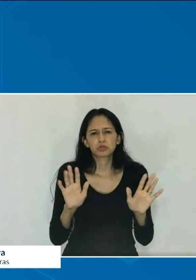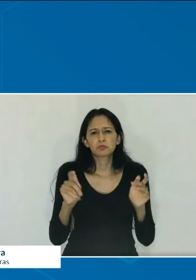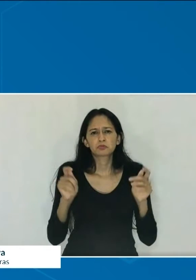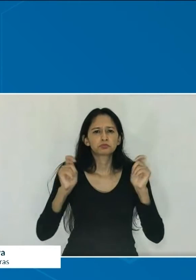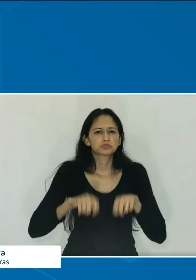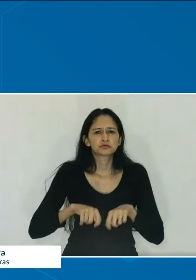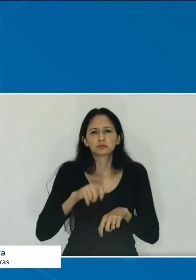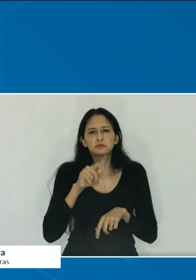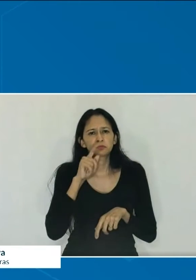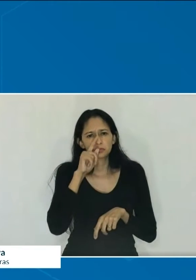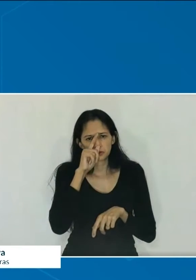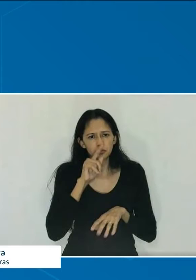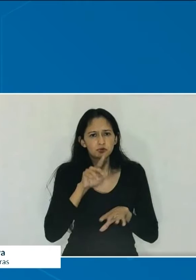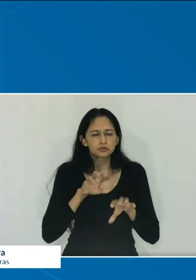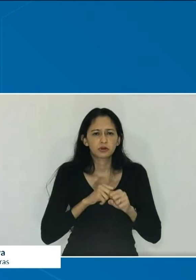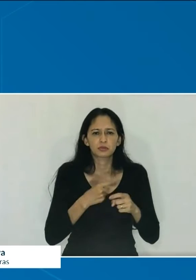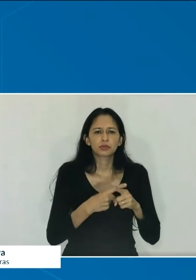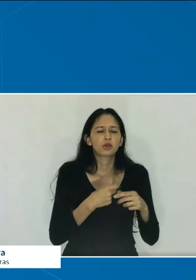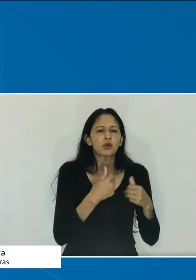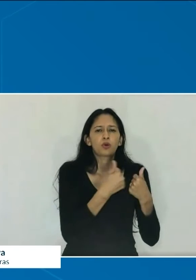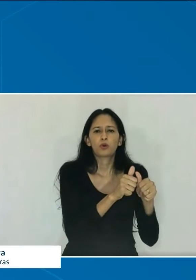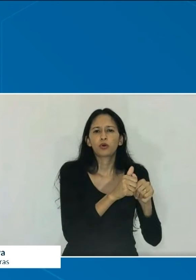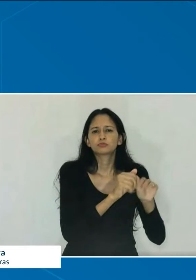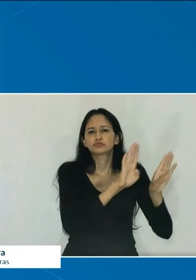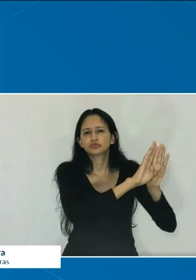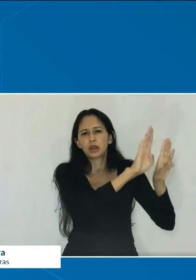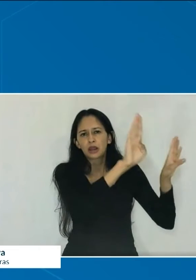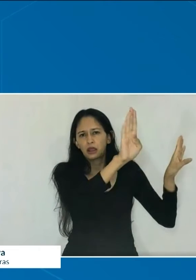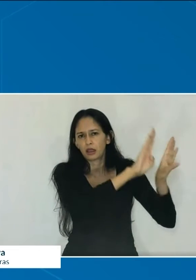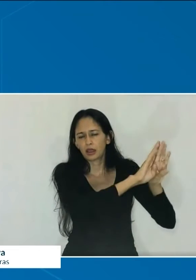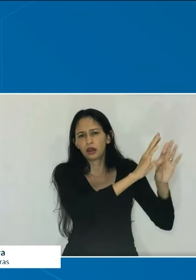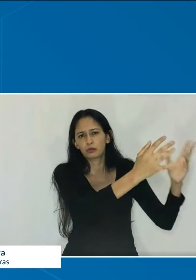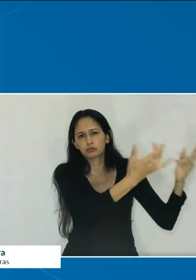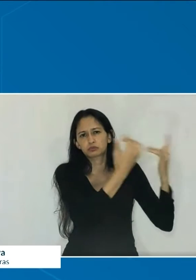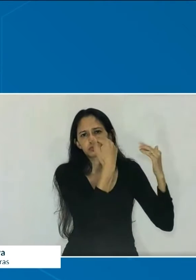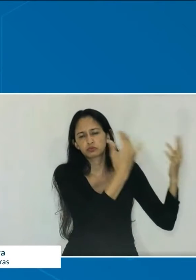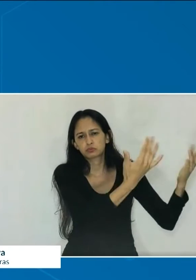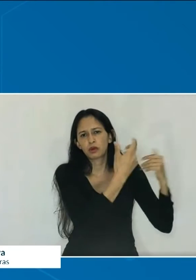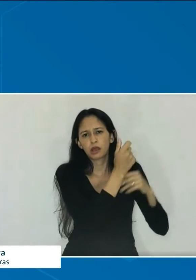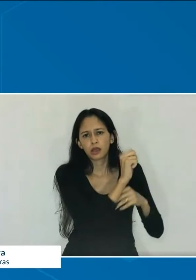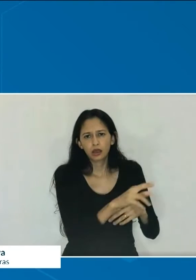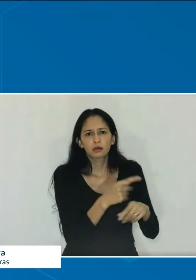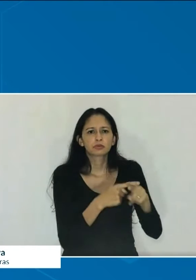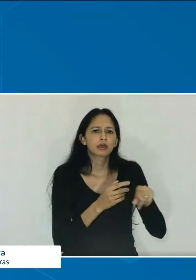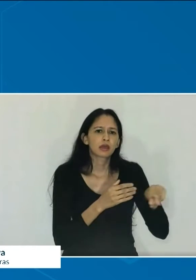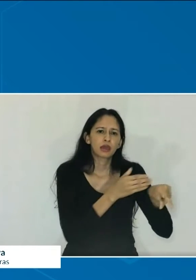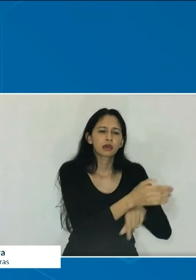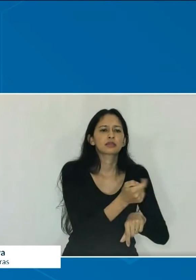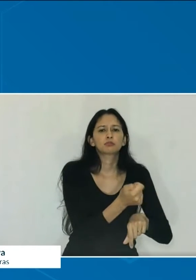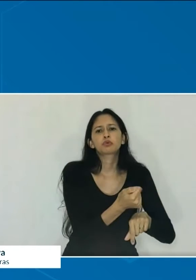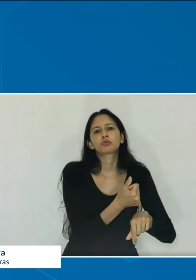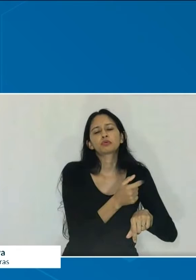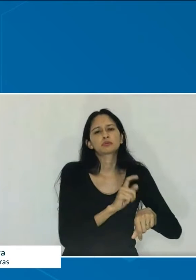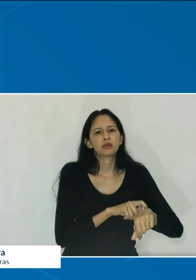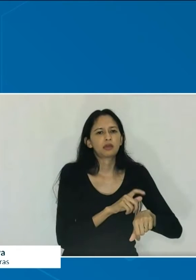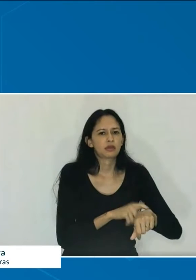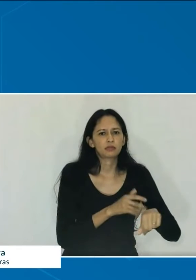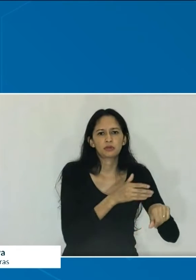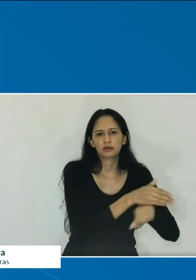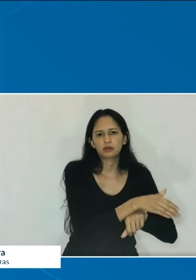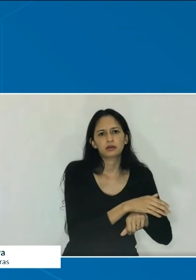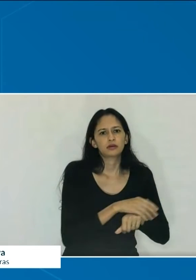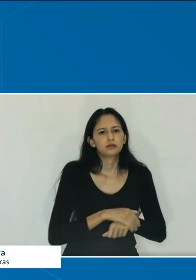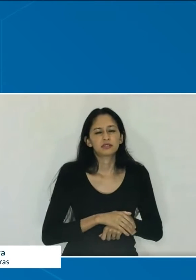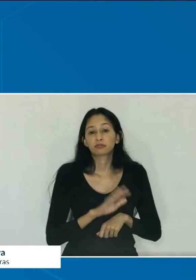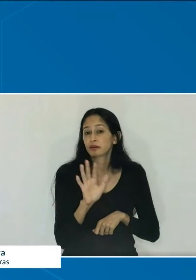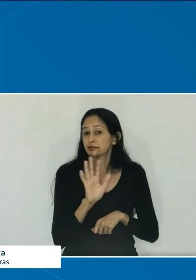problema, porque as janelas do ônibus estão abertas, porque o tempo de permanência dentro do ônibus é curto, principalmente se você tiver menos lotação,